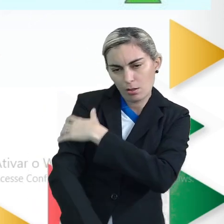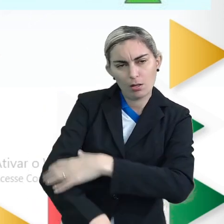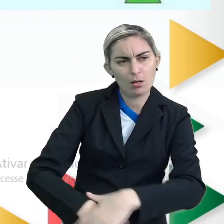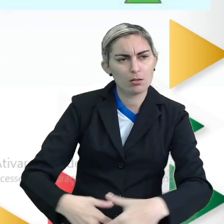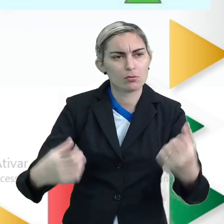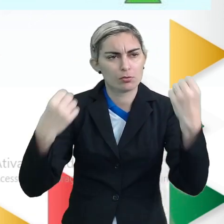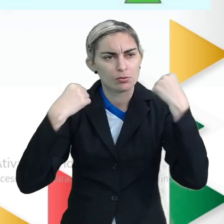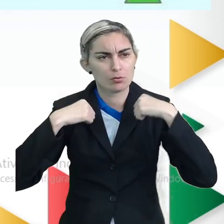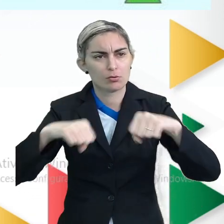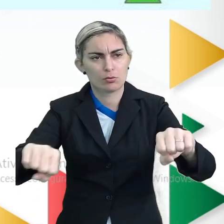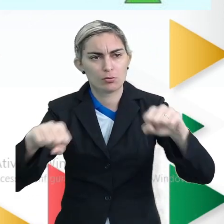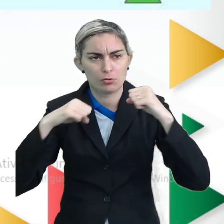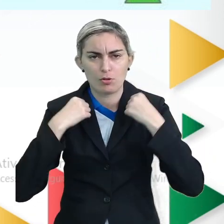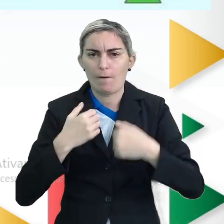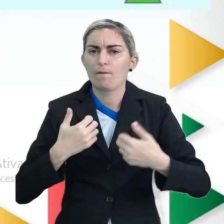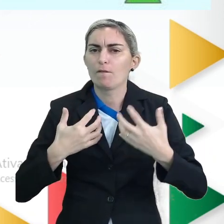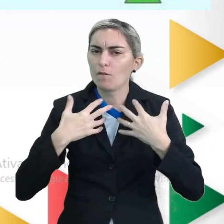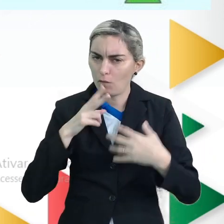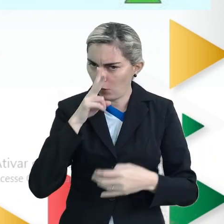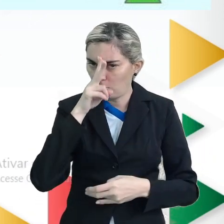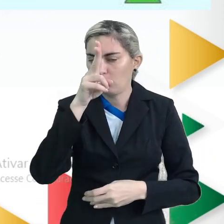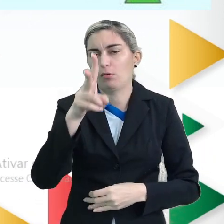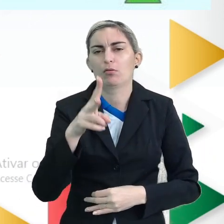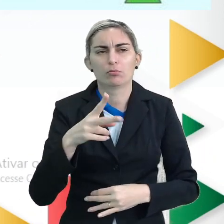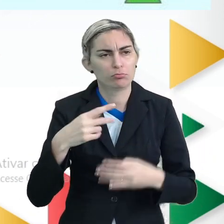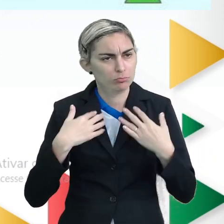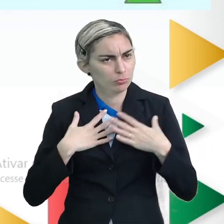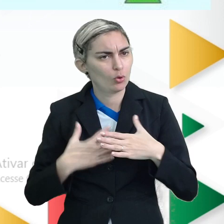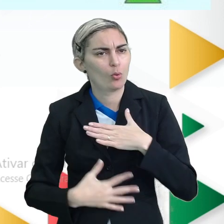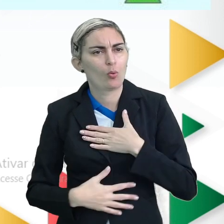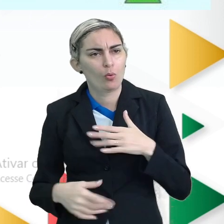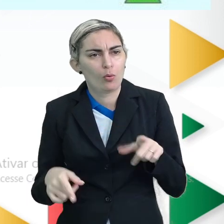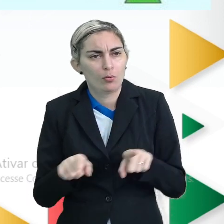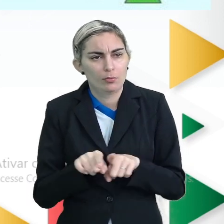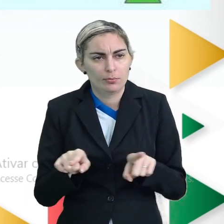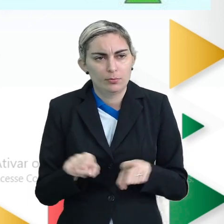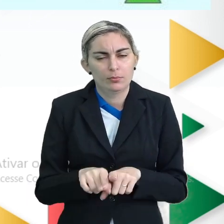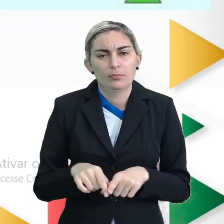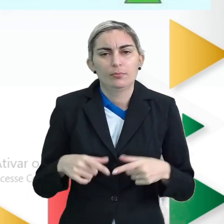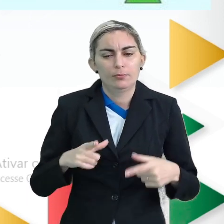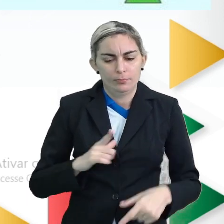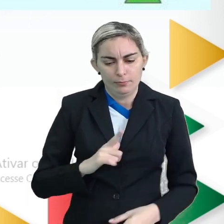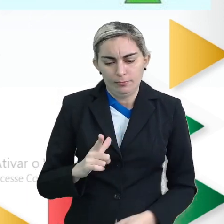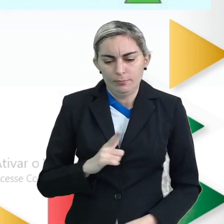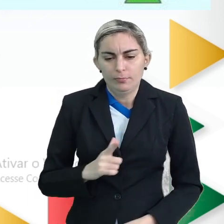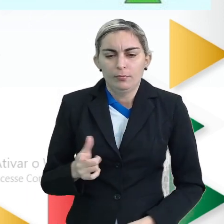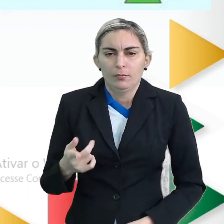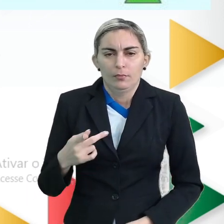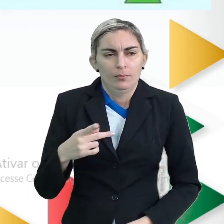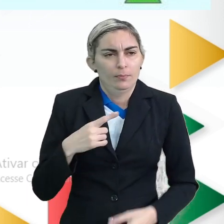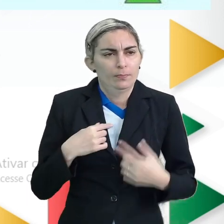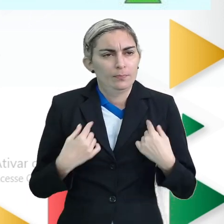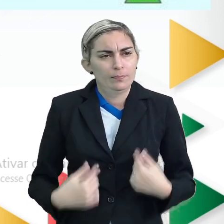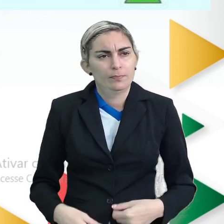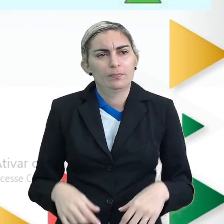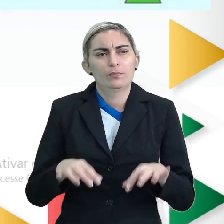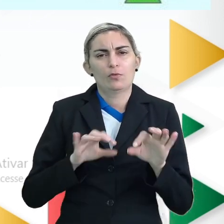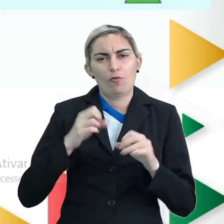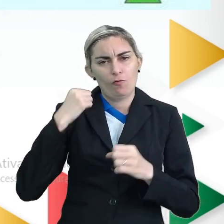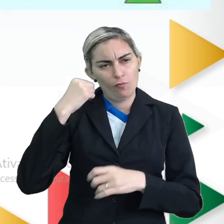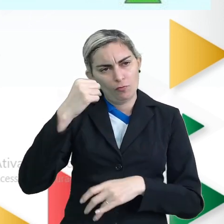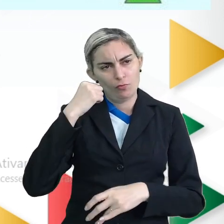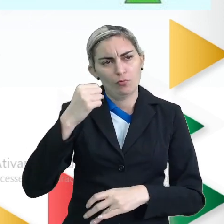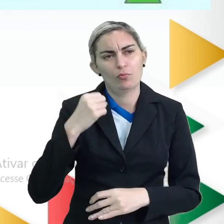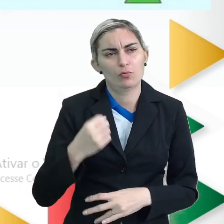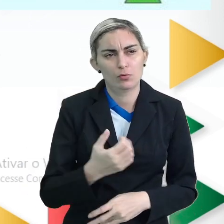uma força, é claro que o nosso corpo também ele tem os planos e a força que